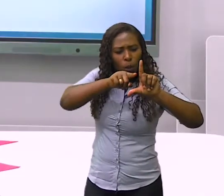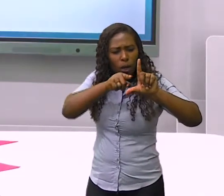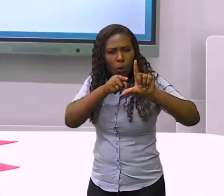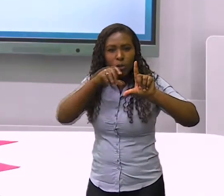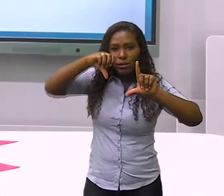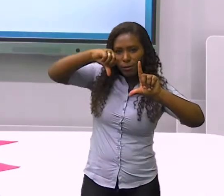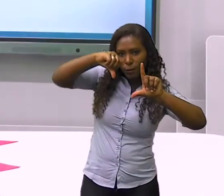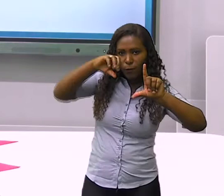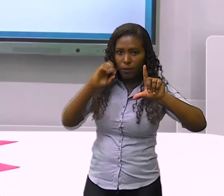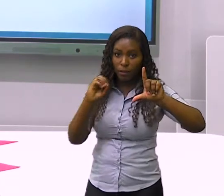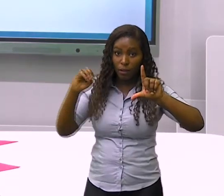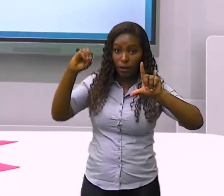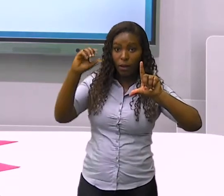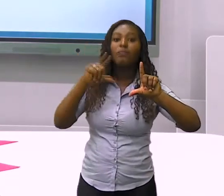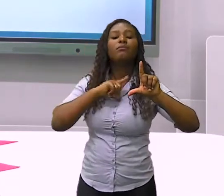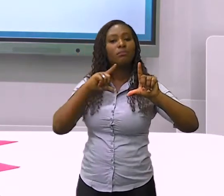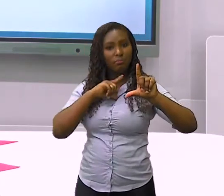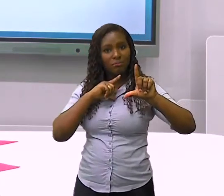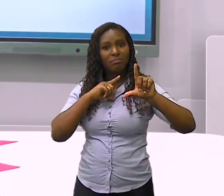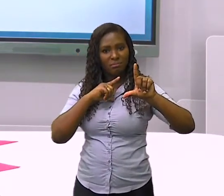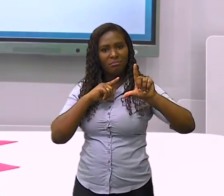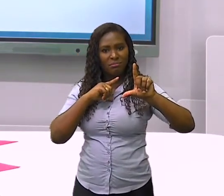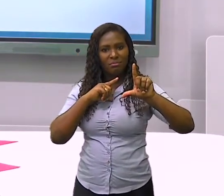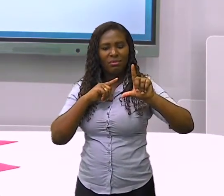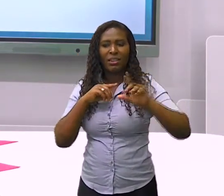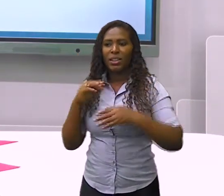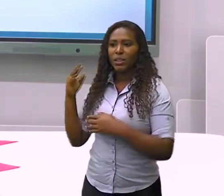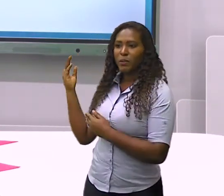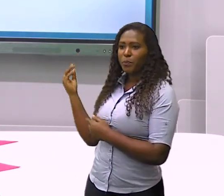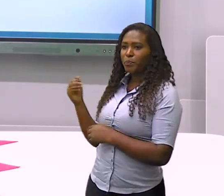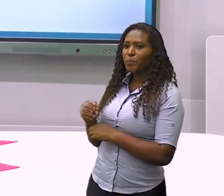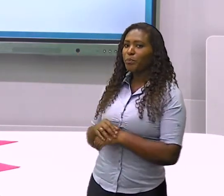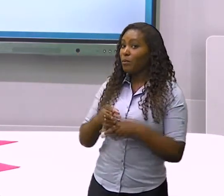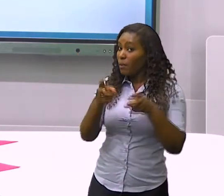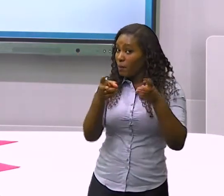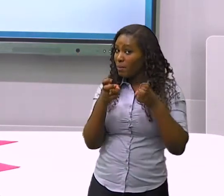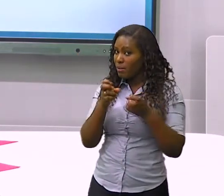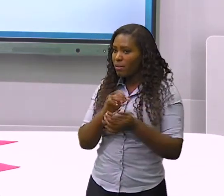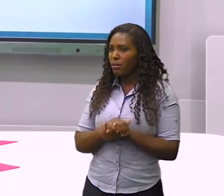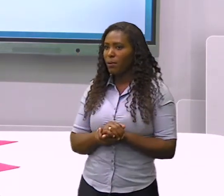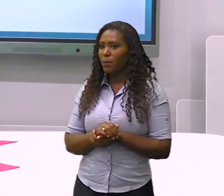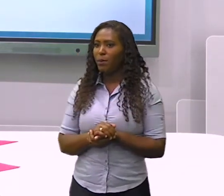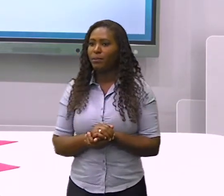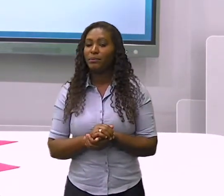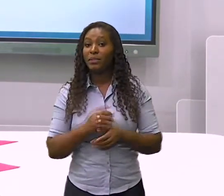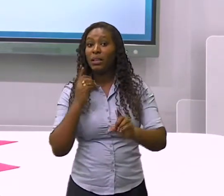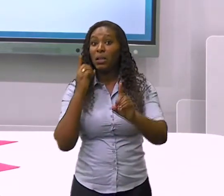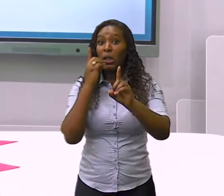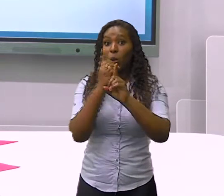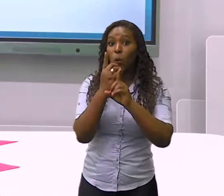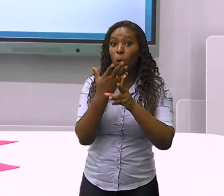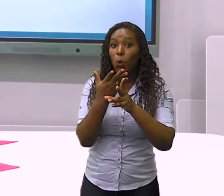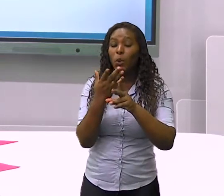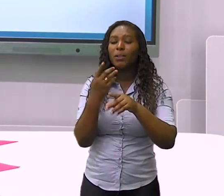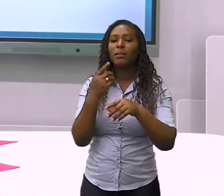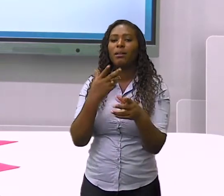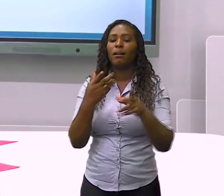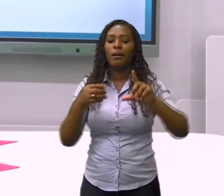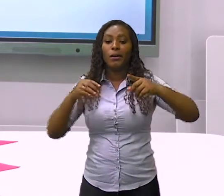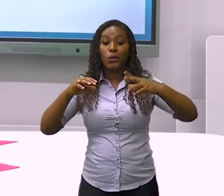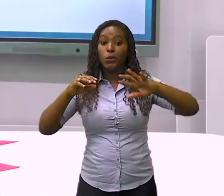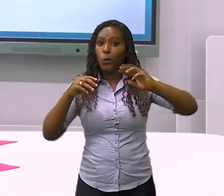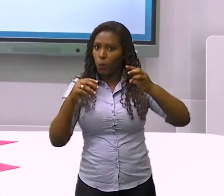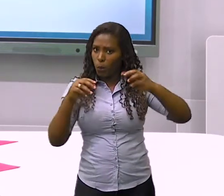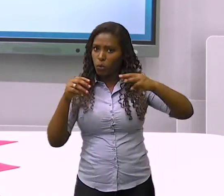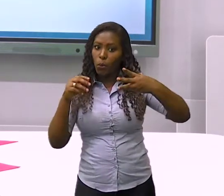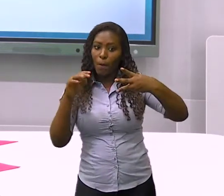ângulos de 90 graus. Vejam, aqui, ó. Elas se encontram no ponto médio, porque é